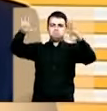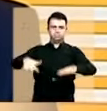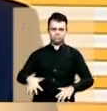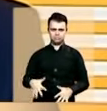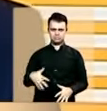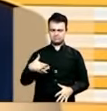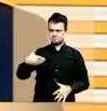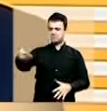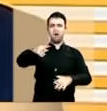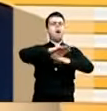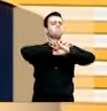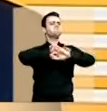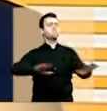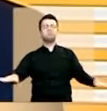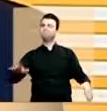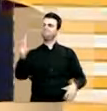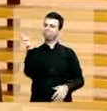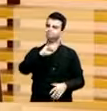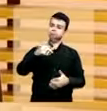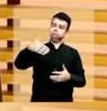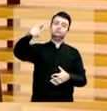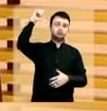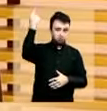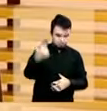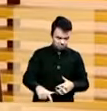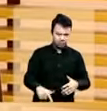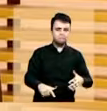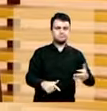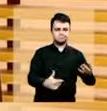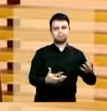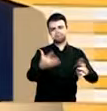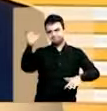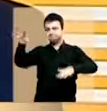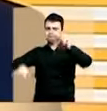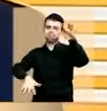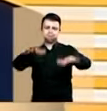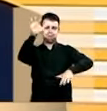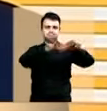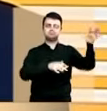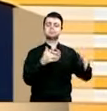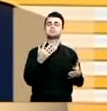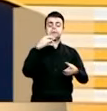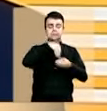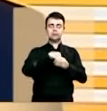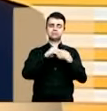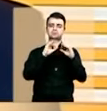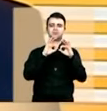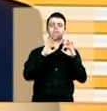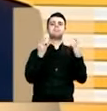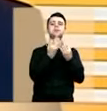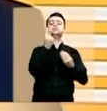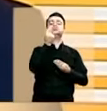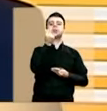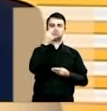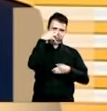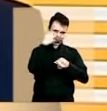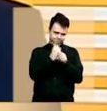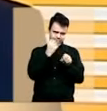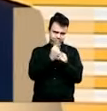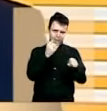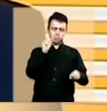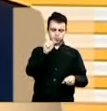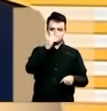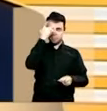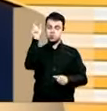o mundo acabou, veio outro período. Então, isso é muito sério quando se trata de orçamento familiar também, porque